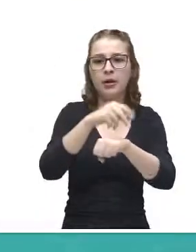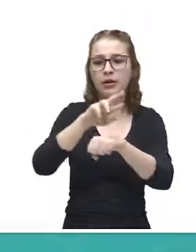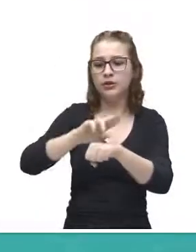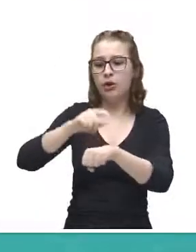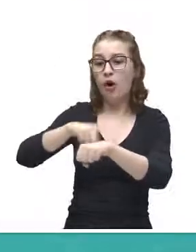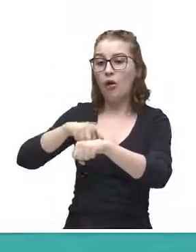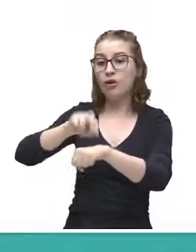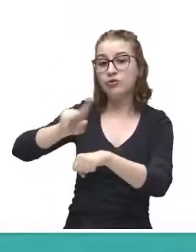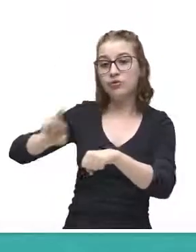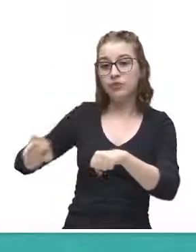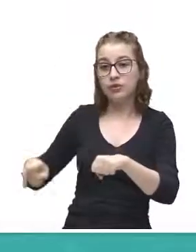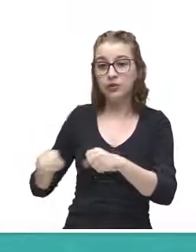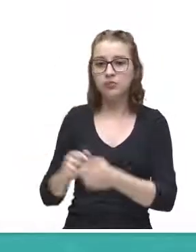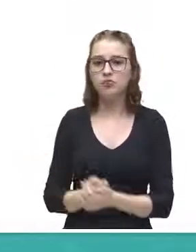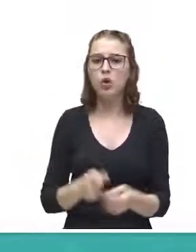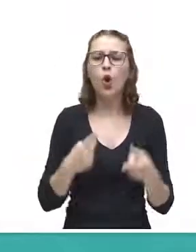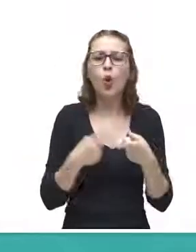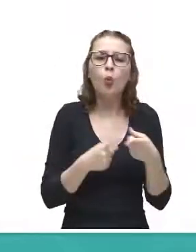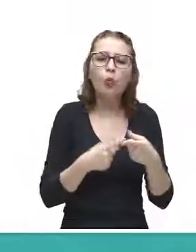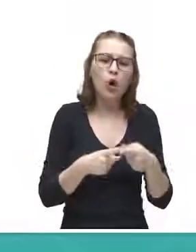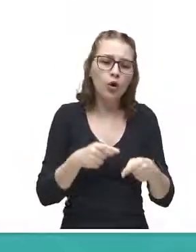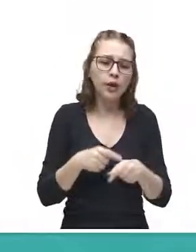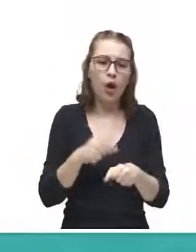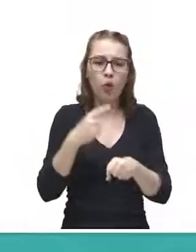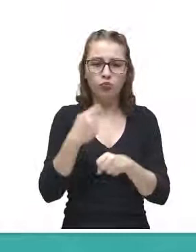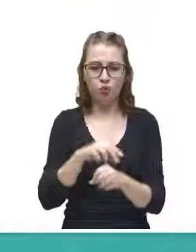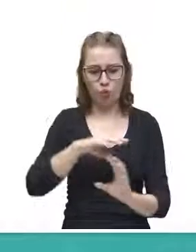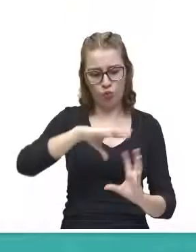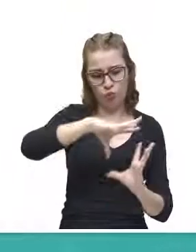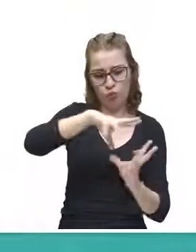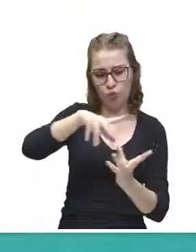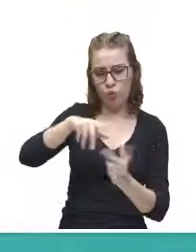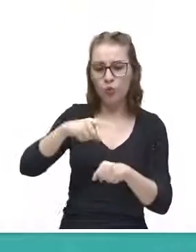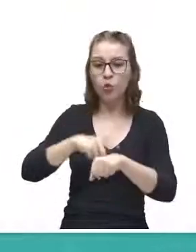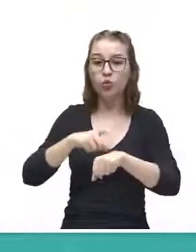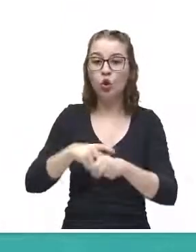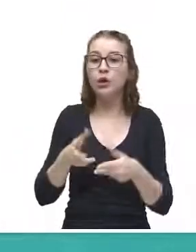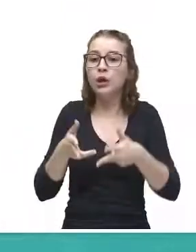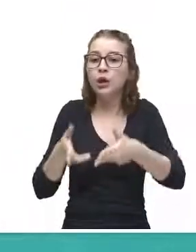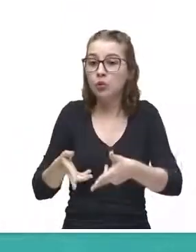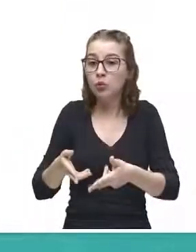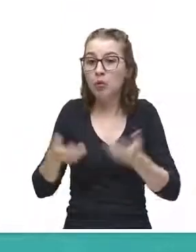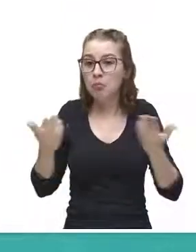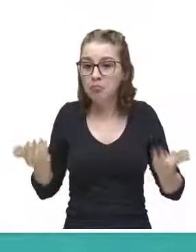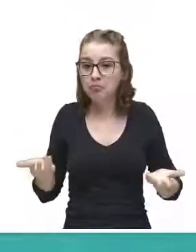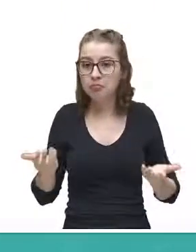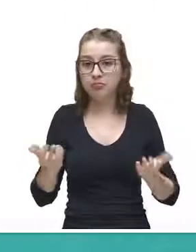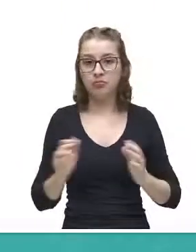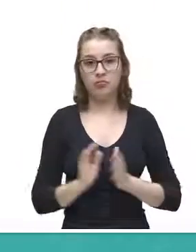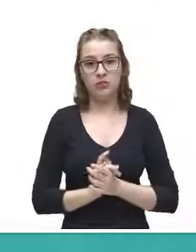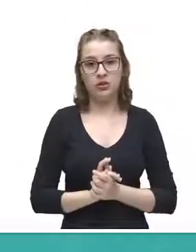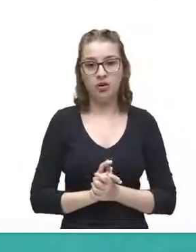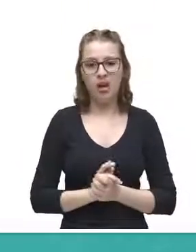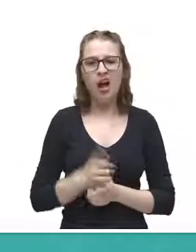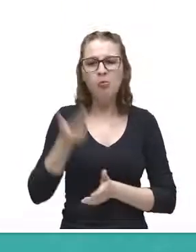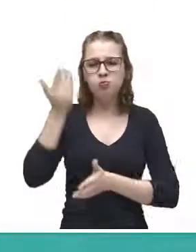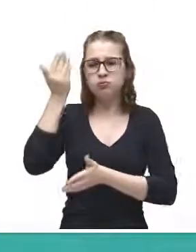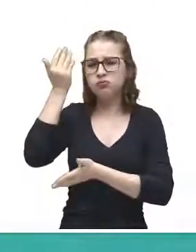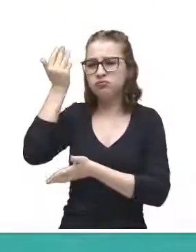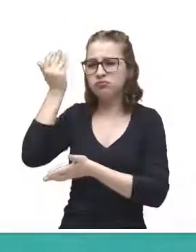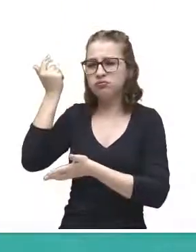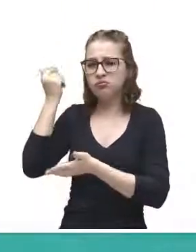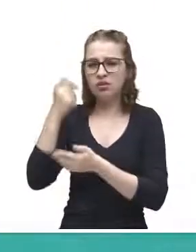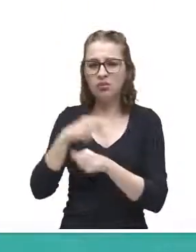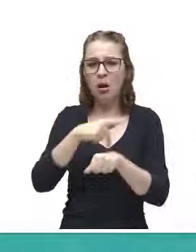toda a superfície terrestre? Antigamente, muito tempo atrás, gente, cada país colocava o seu horário, que bem